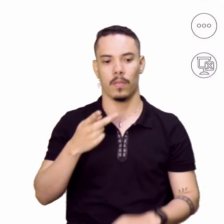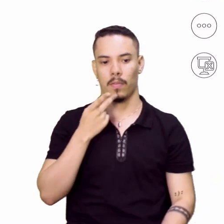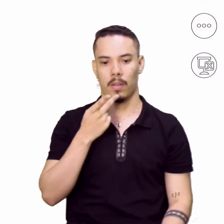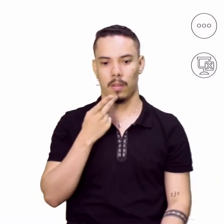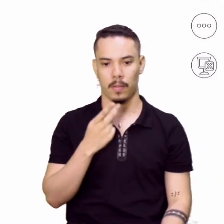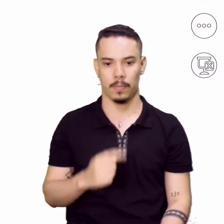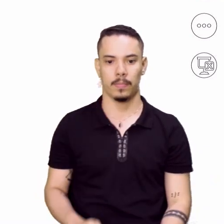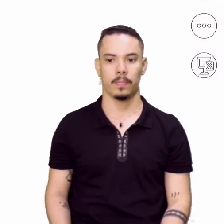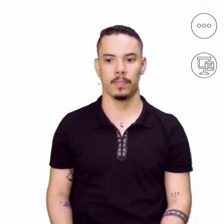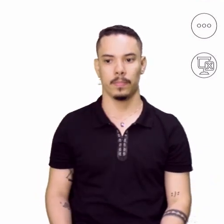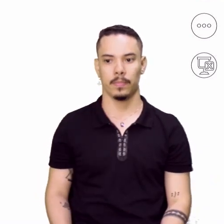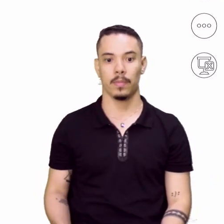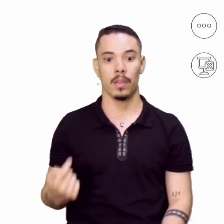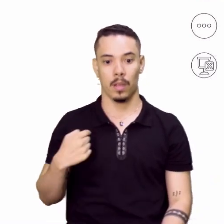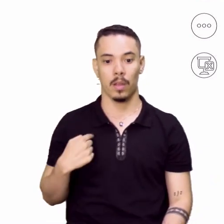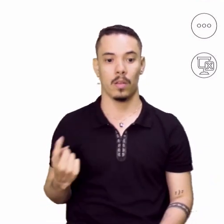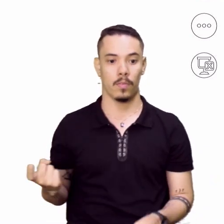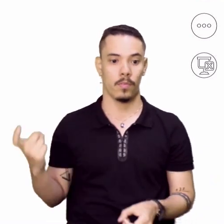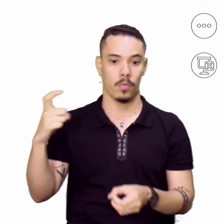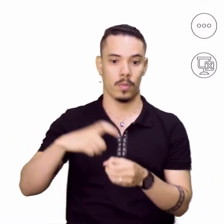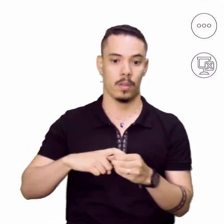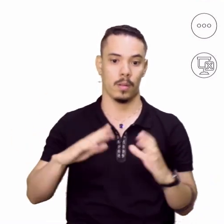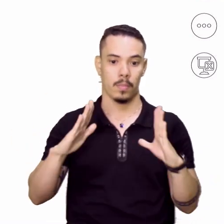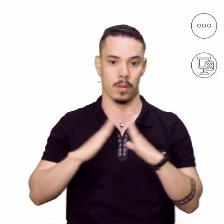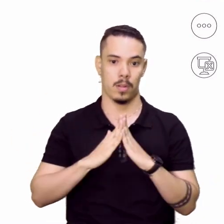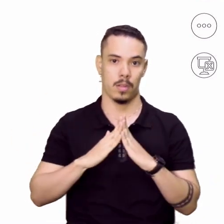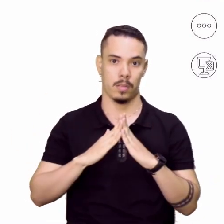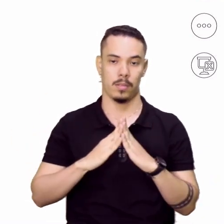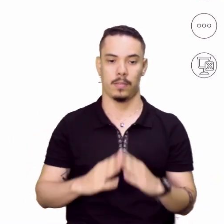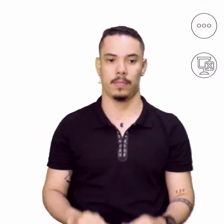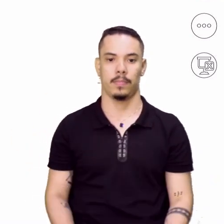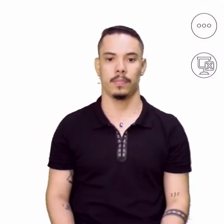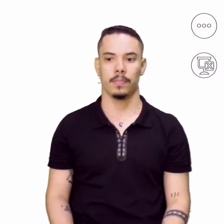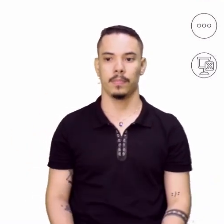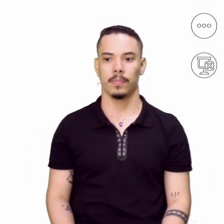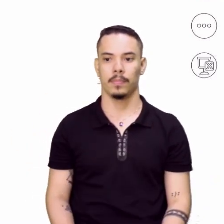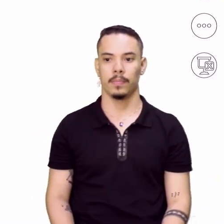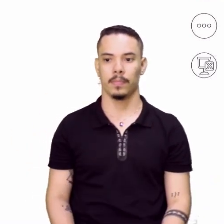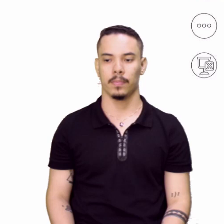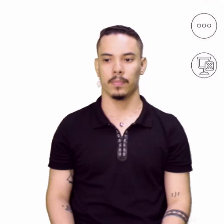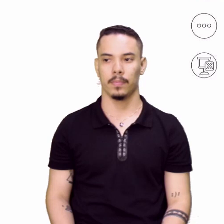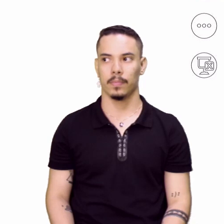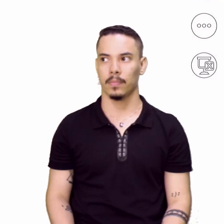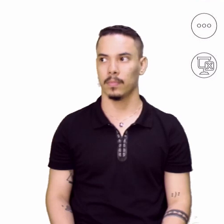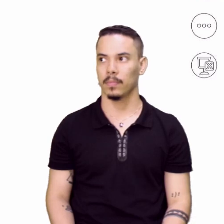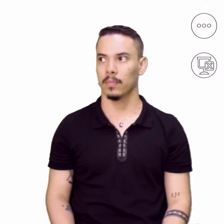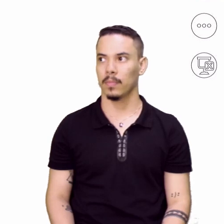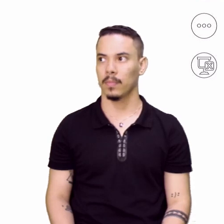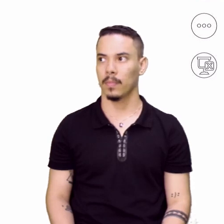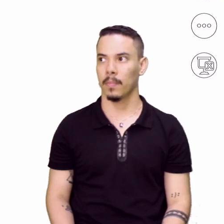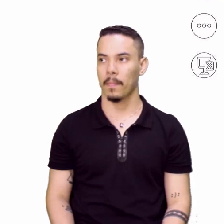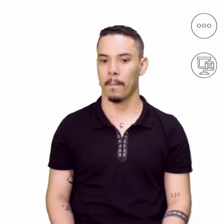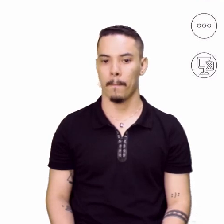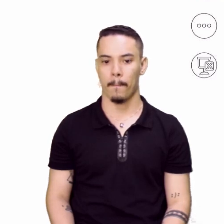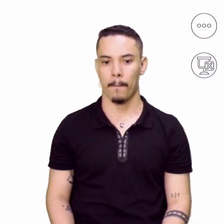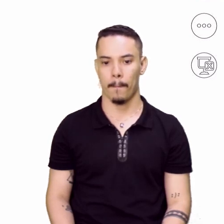Home eu voltarei para casa I Will Come Back Eu voltarei